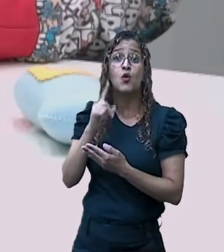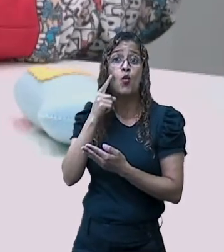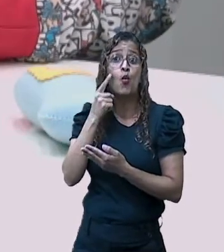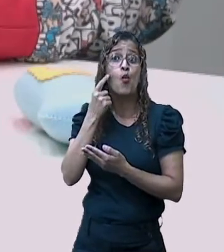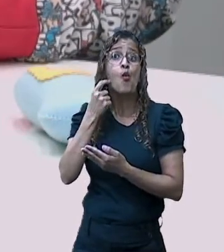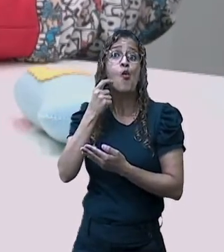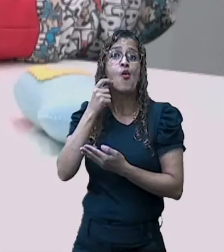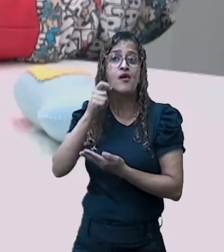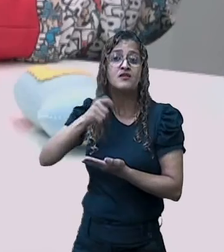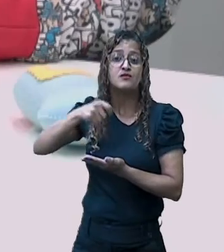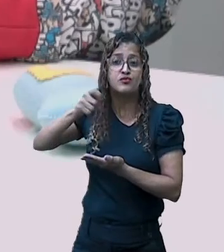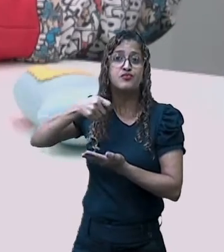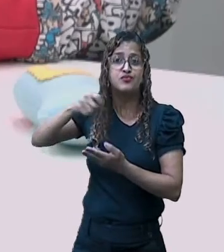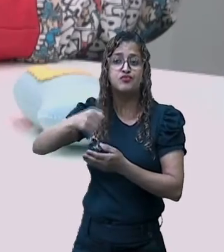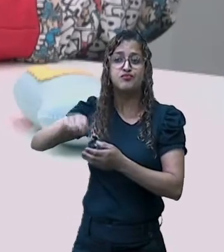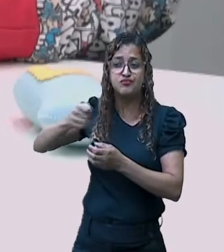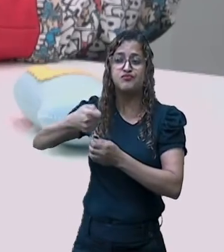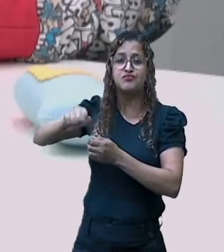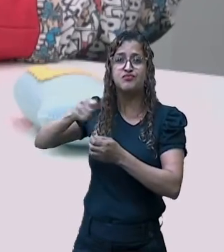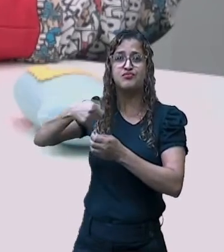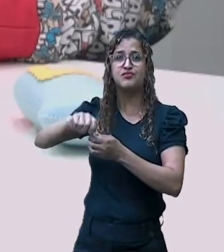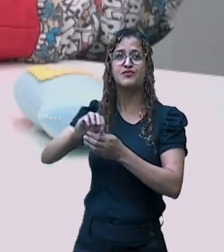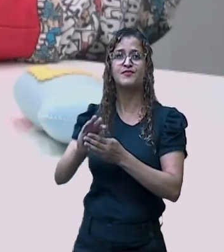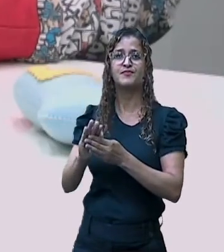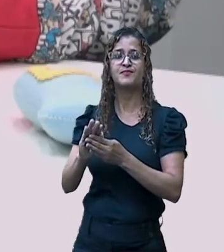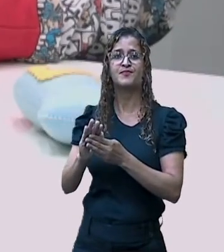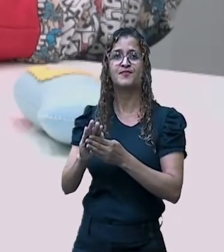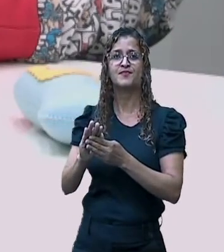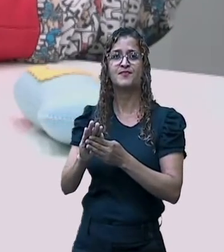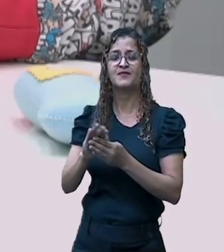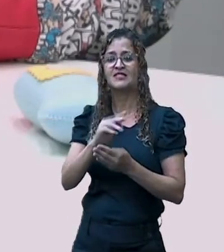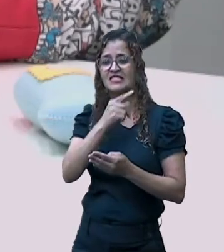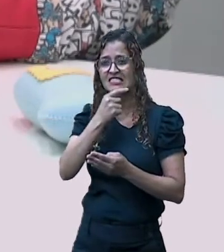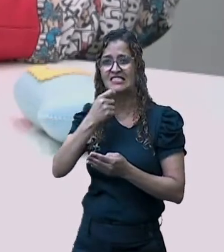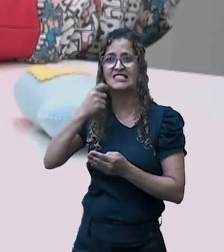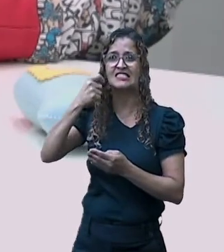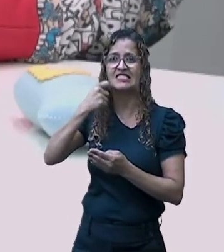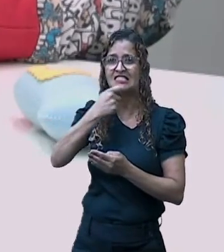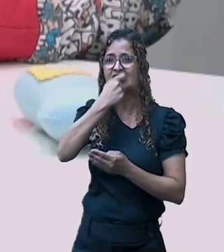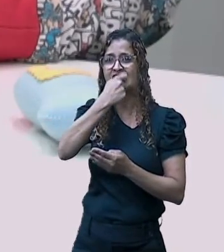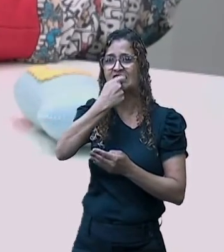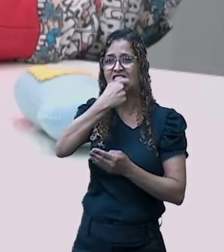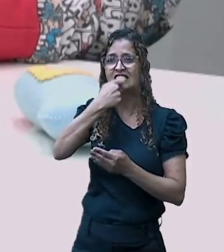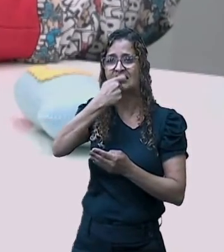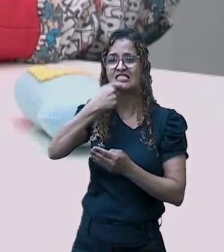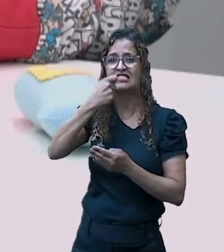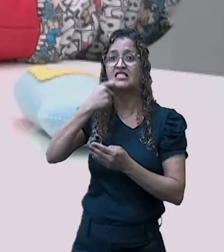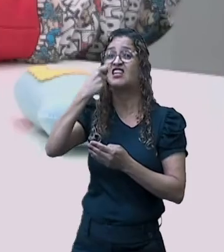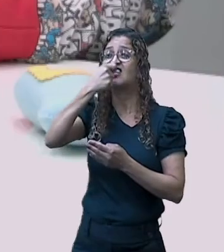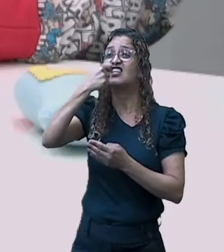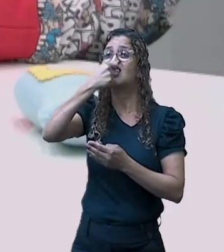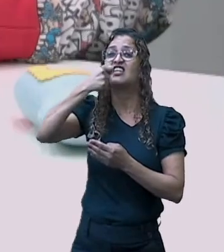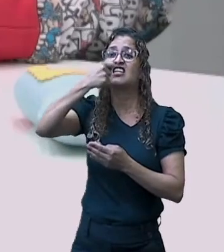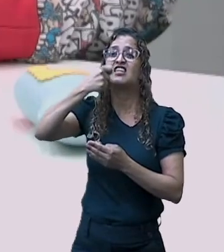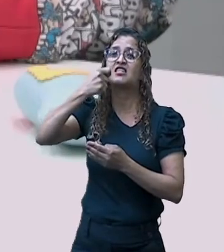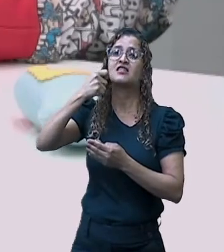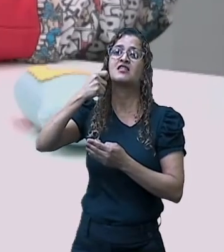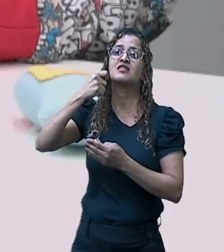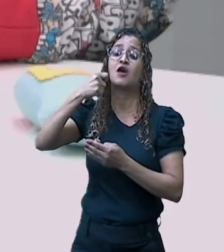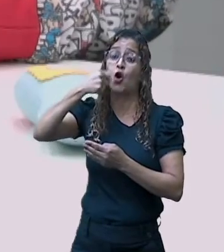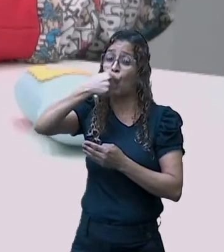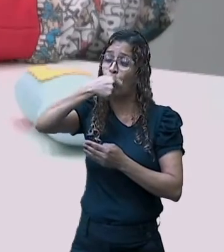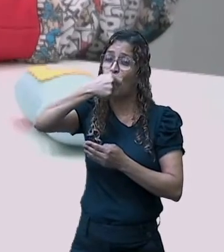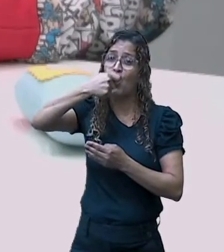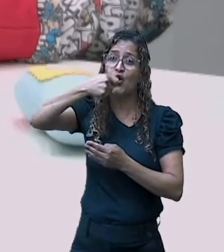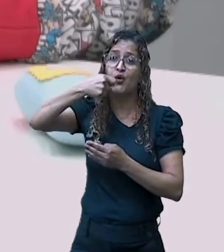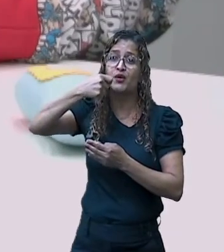vem, como se fosse uma vassourinha. Então, a gente vai escovar na frente, por cima e por